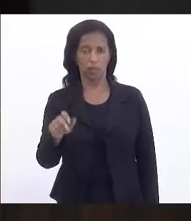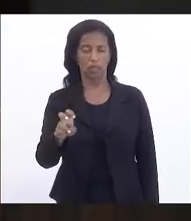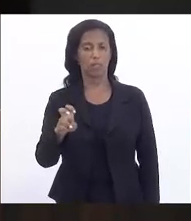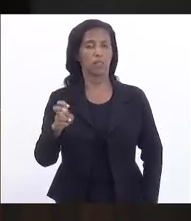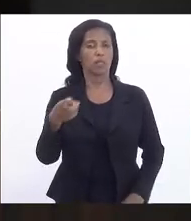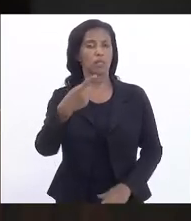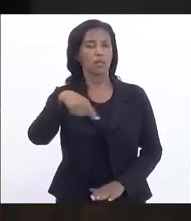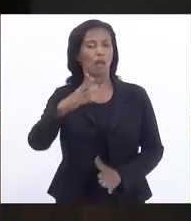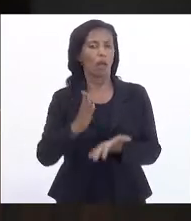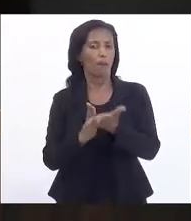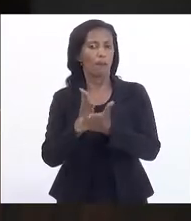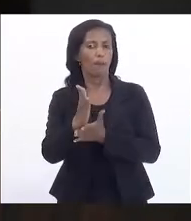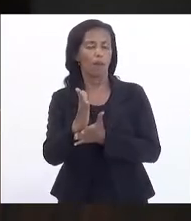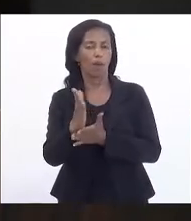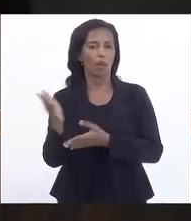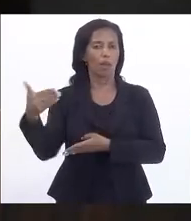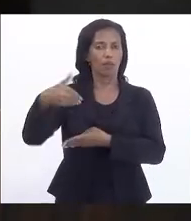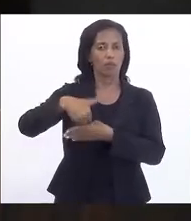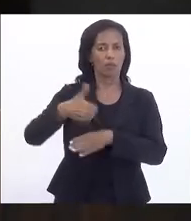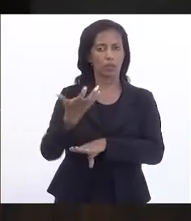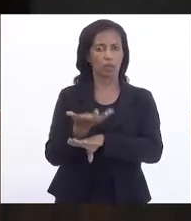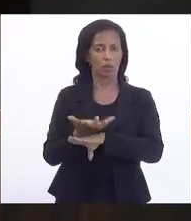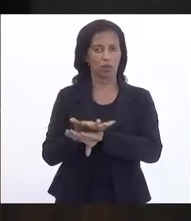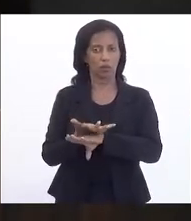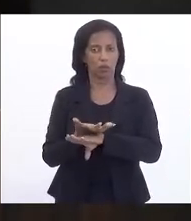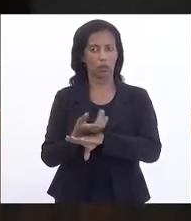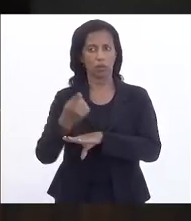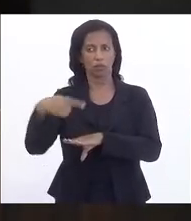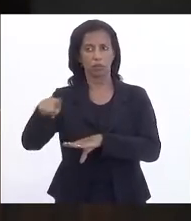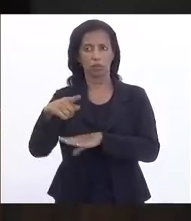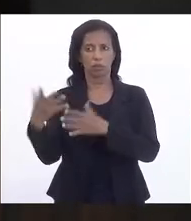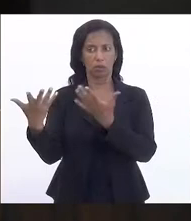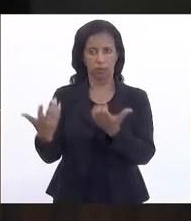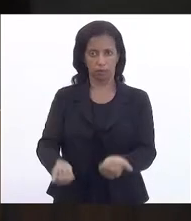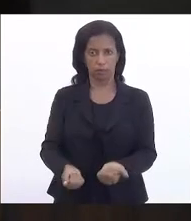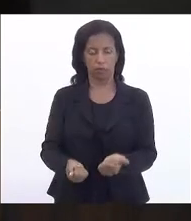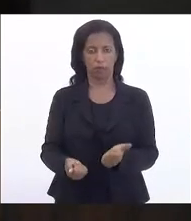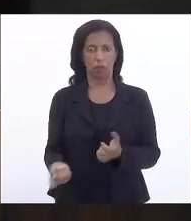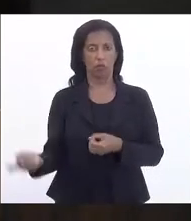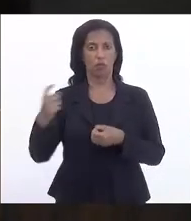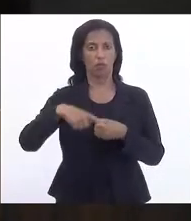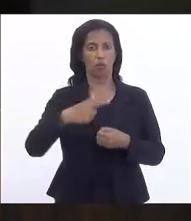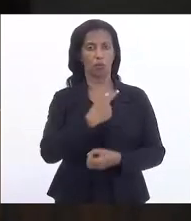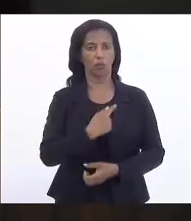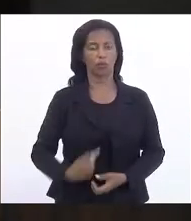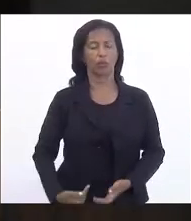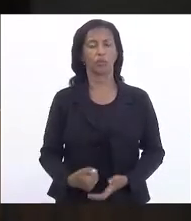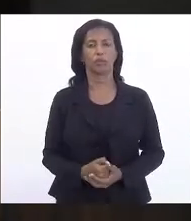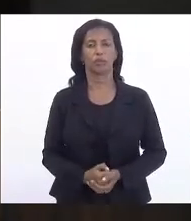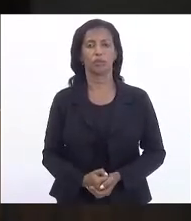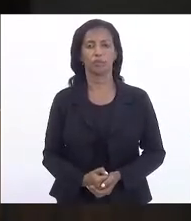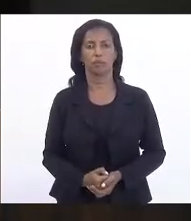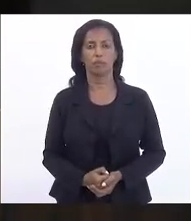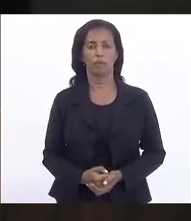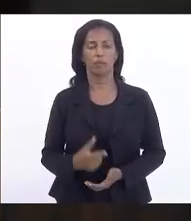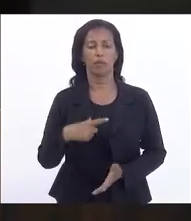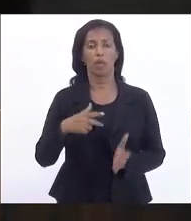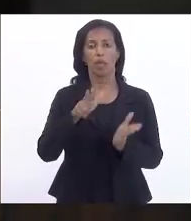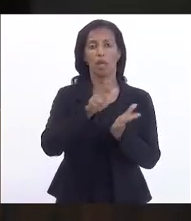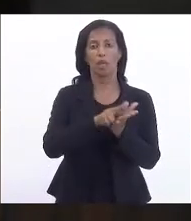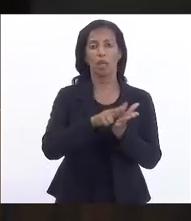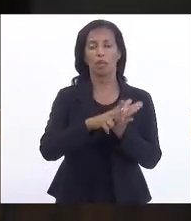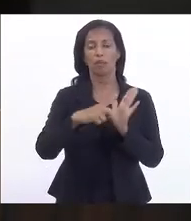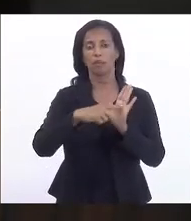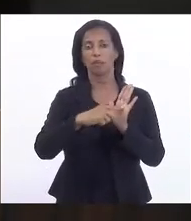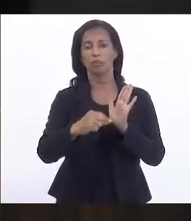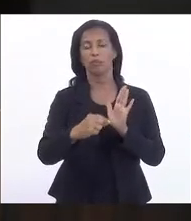aprovado o destaque em votação matéria destacada senhores que aprovam permaneçam como estão aprovado retorno ao governador a sobremesa requerimento de destaque